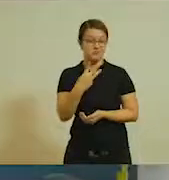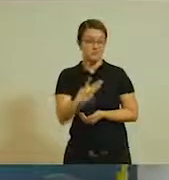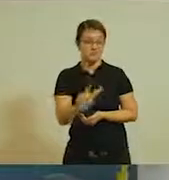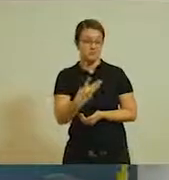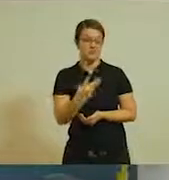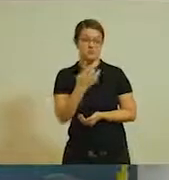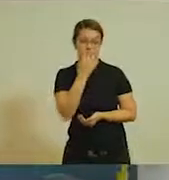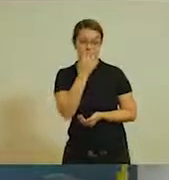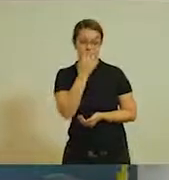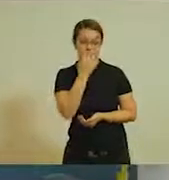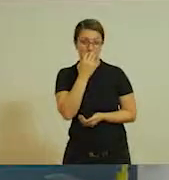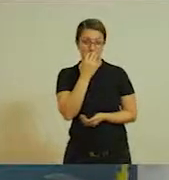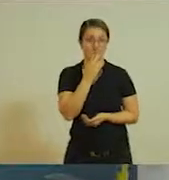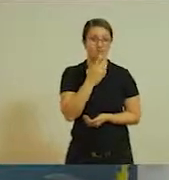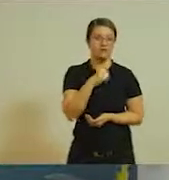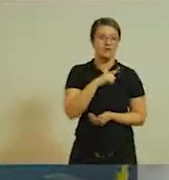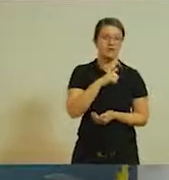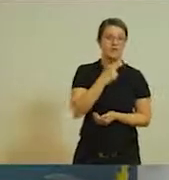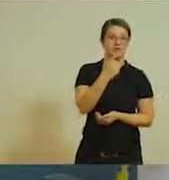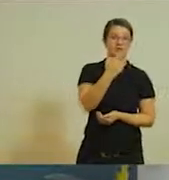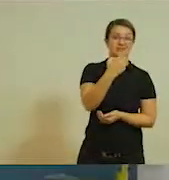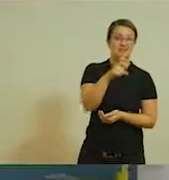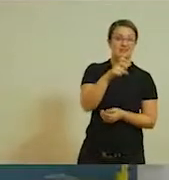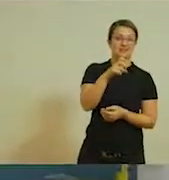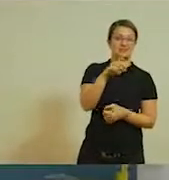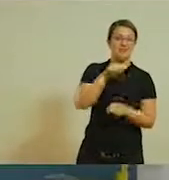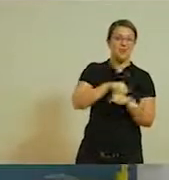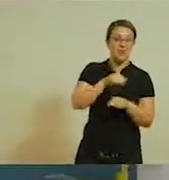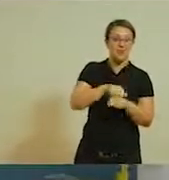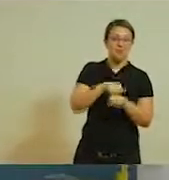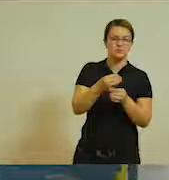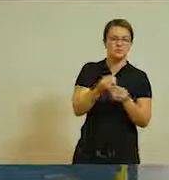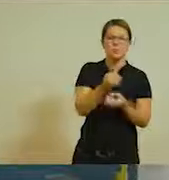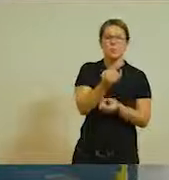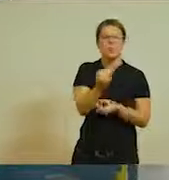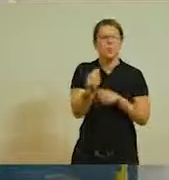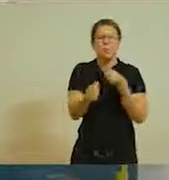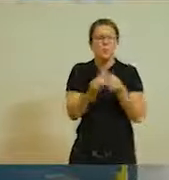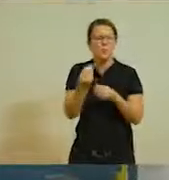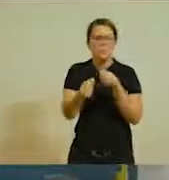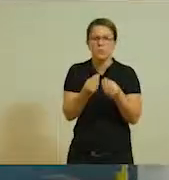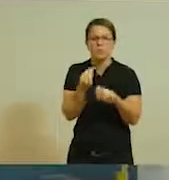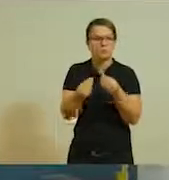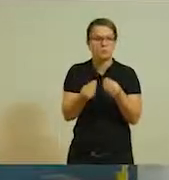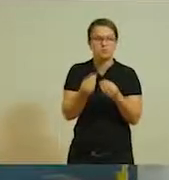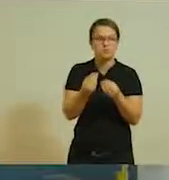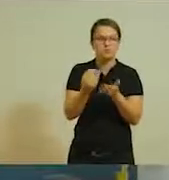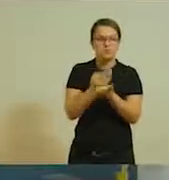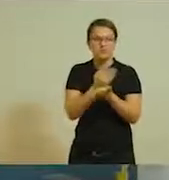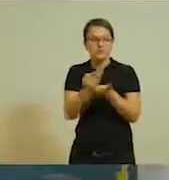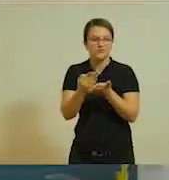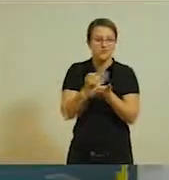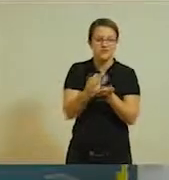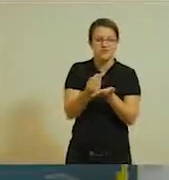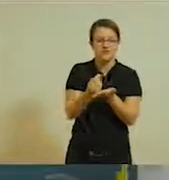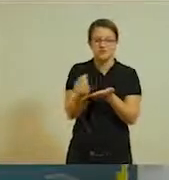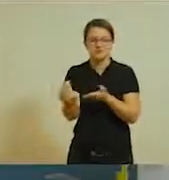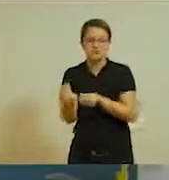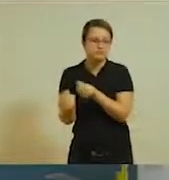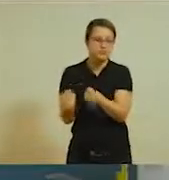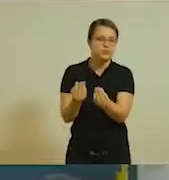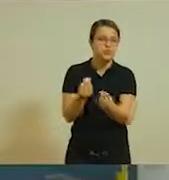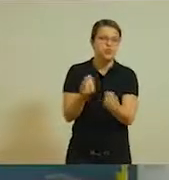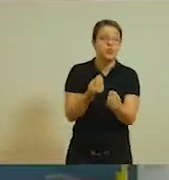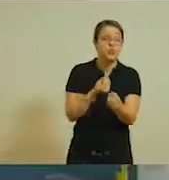15 ossos. Como que você vai fazer essa conta? Não esqueça de demonstrar ela no seu caderno, tá? Não coloque